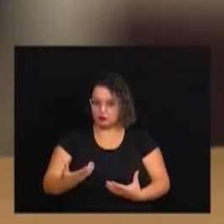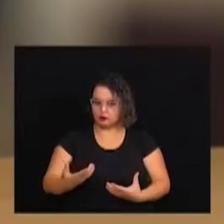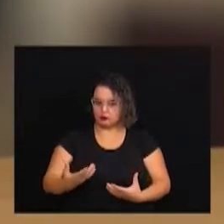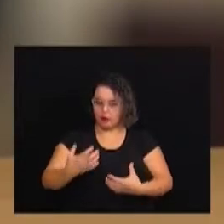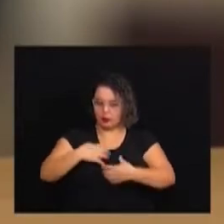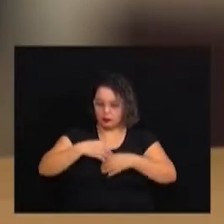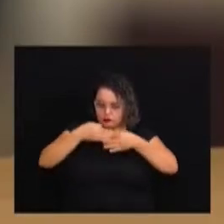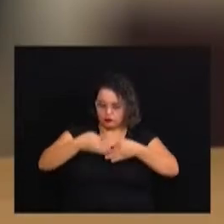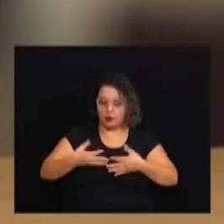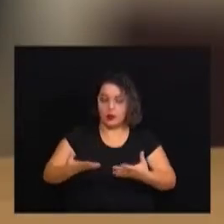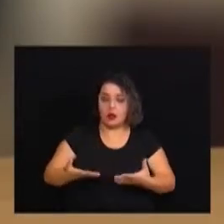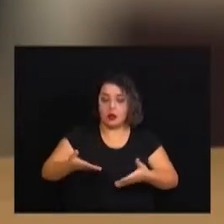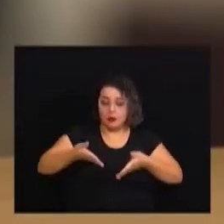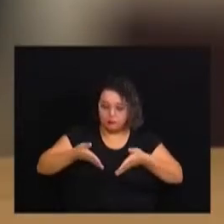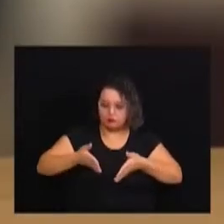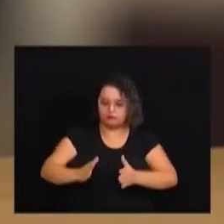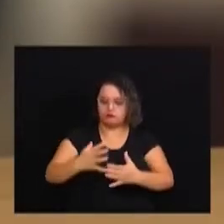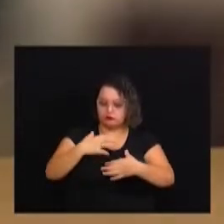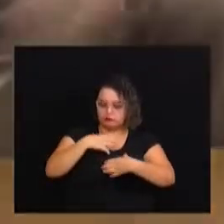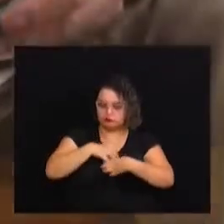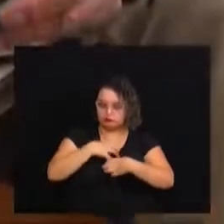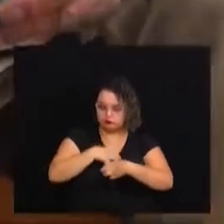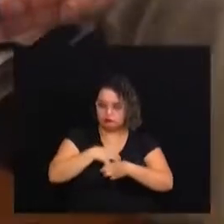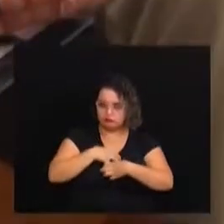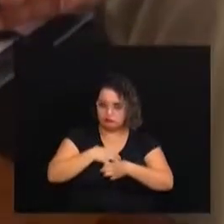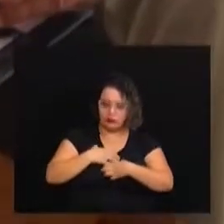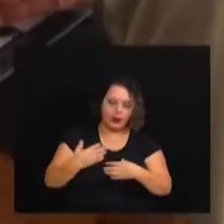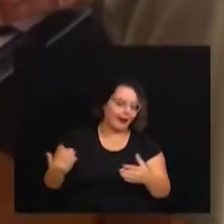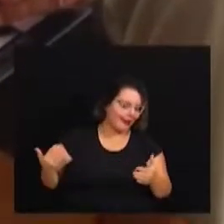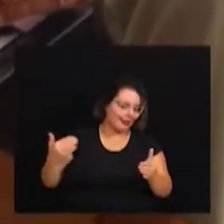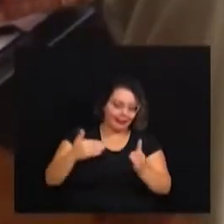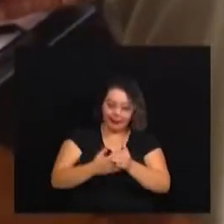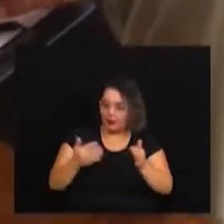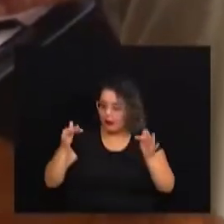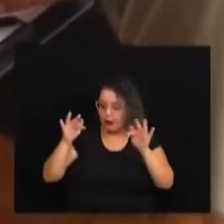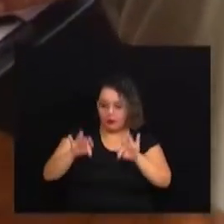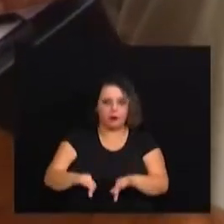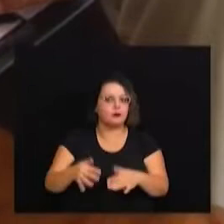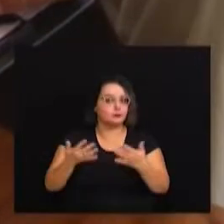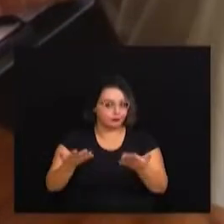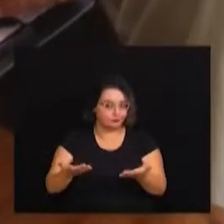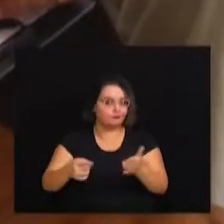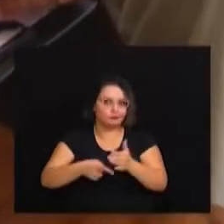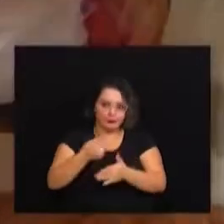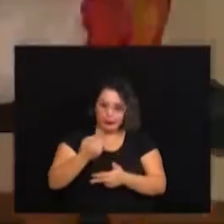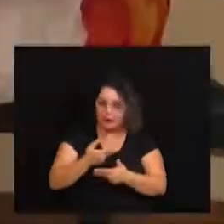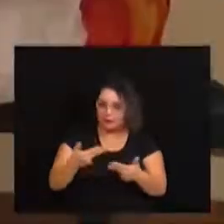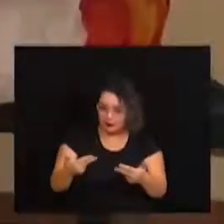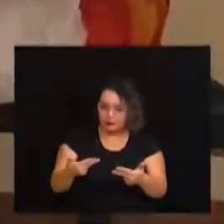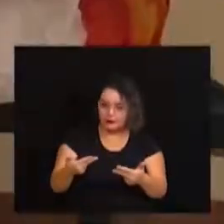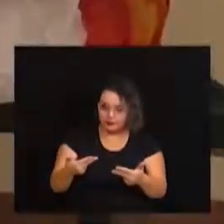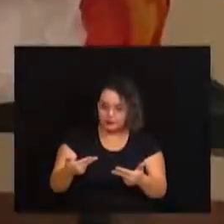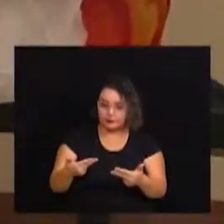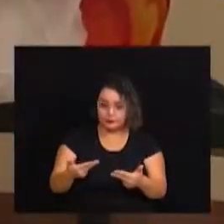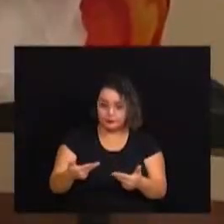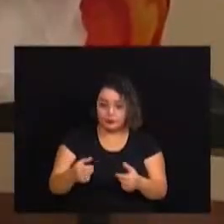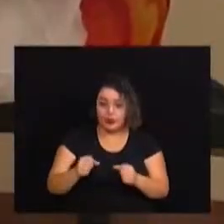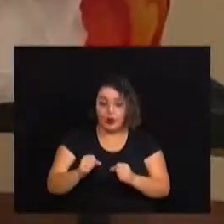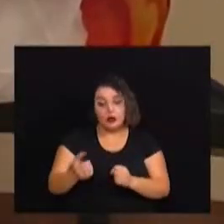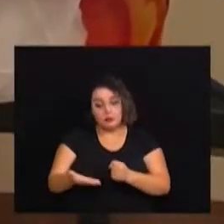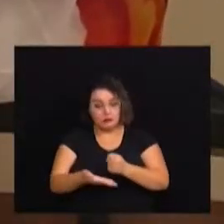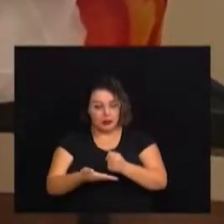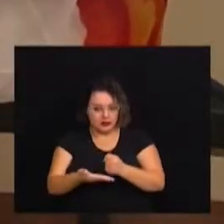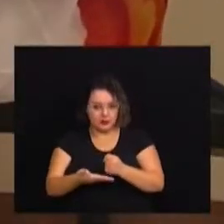que nós nascemos com ele, nós iremos com ele até o fim, tá? Então, primeira coisa. A gente